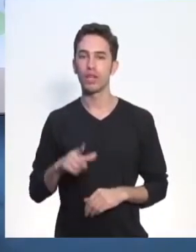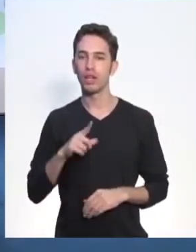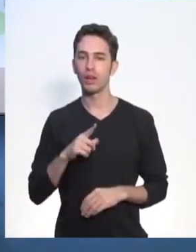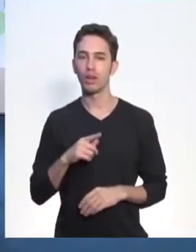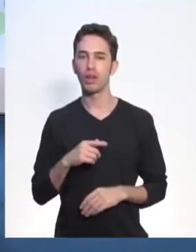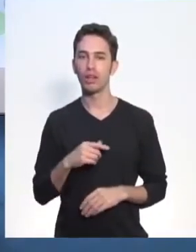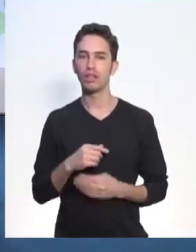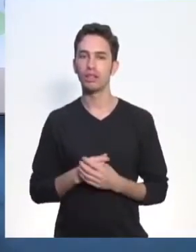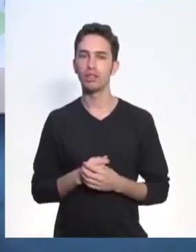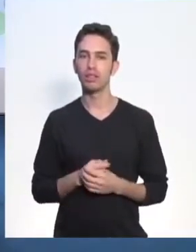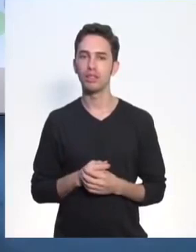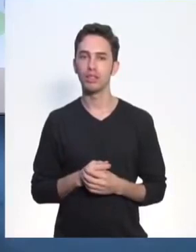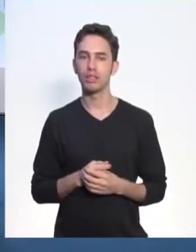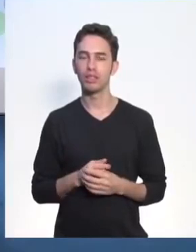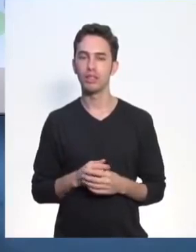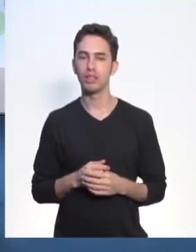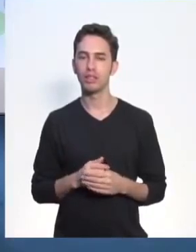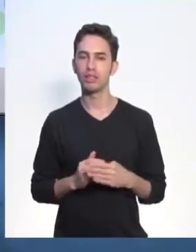né?